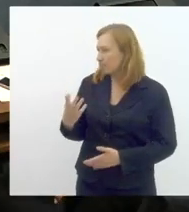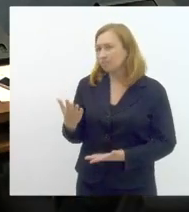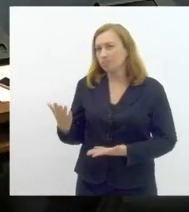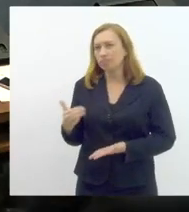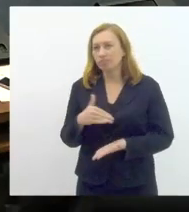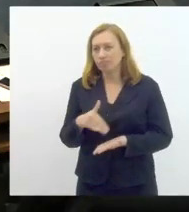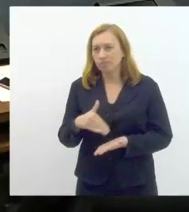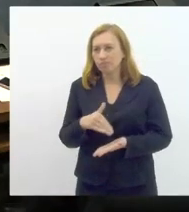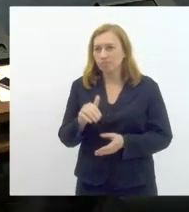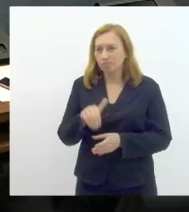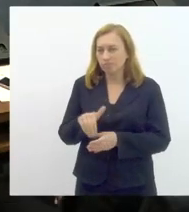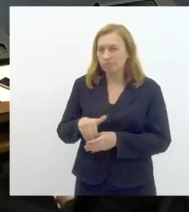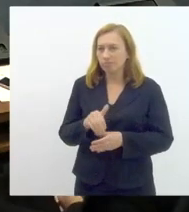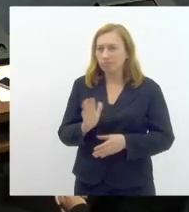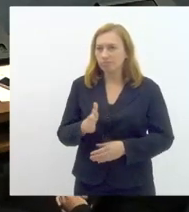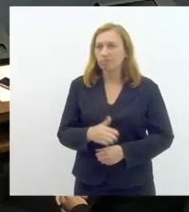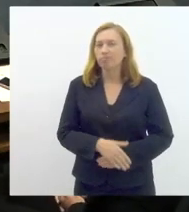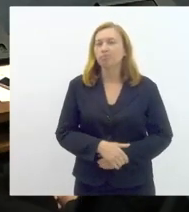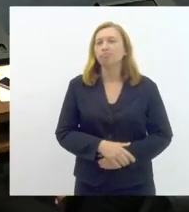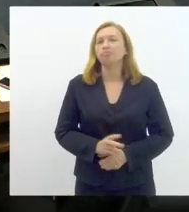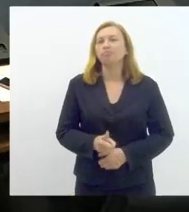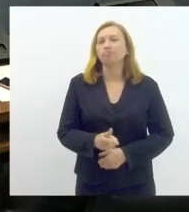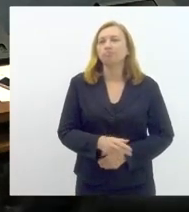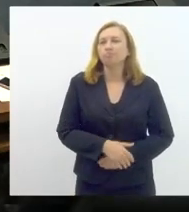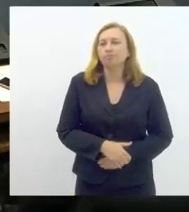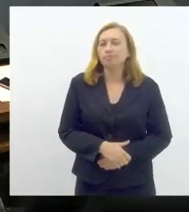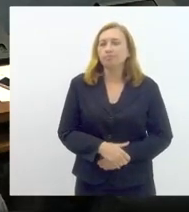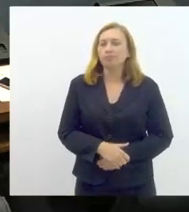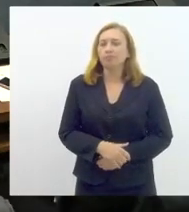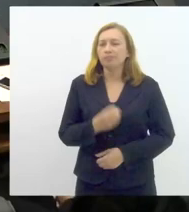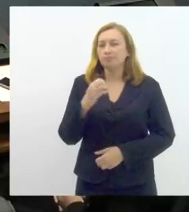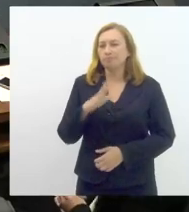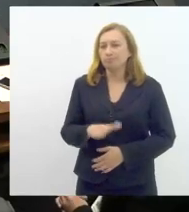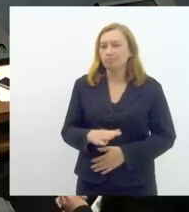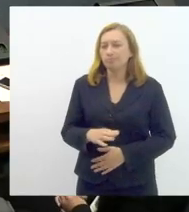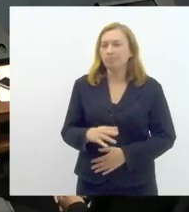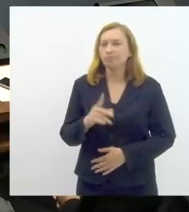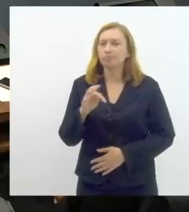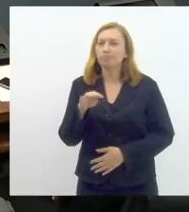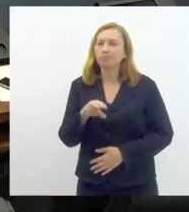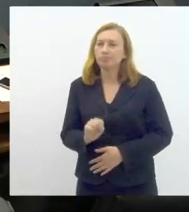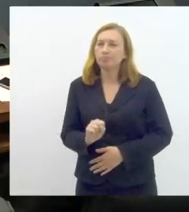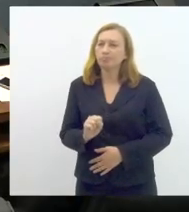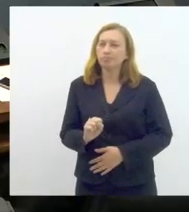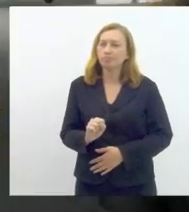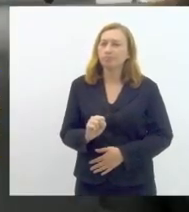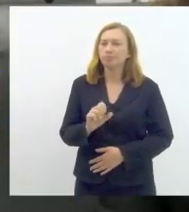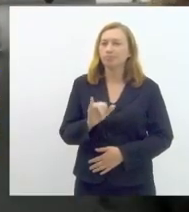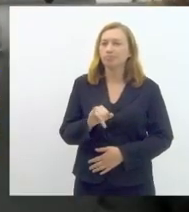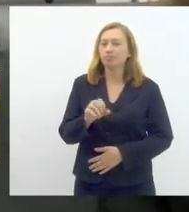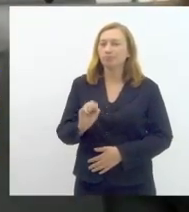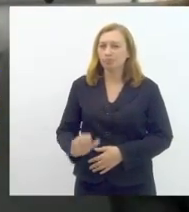votos computados. Pode dar prosseguimento. Boa tarde, eu sou a Letícia de Paula, da Centro Sul, e o meu